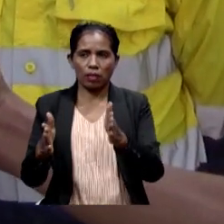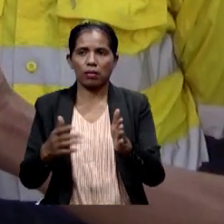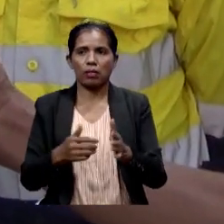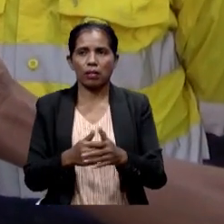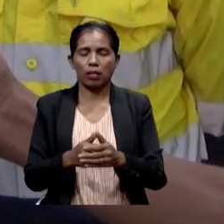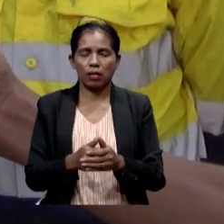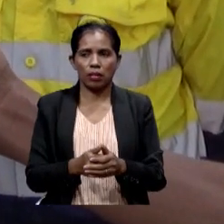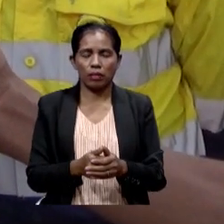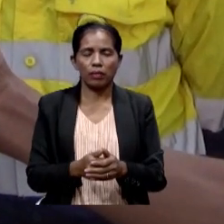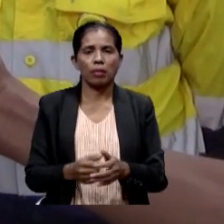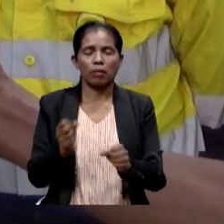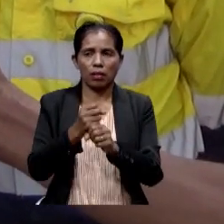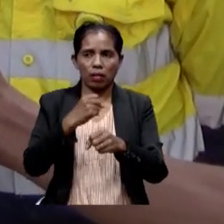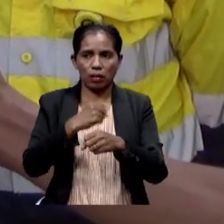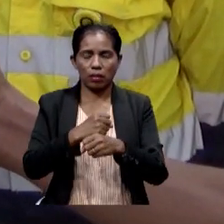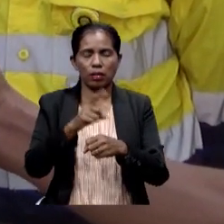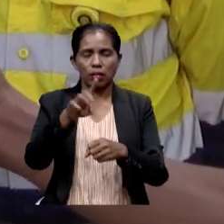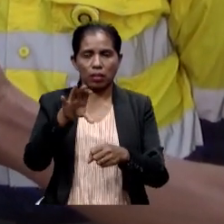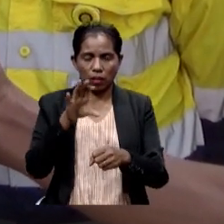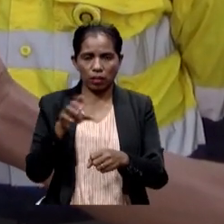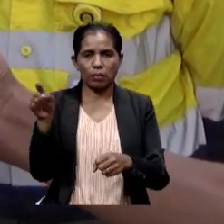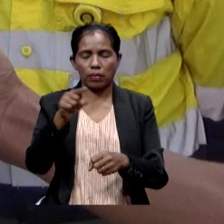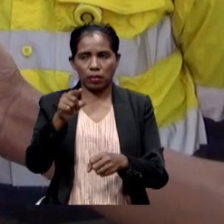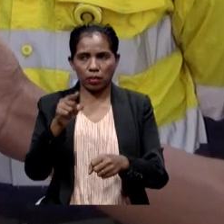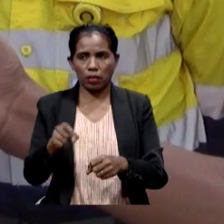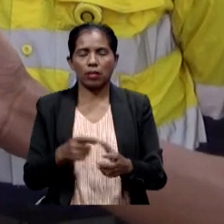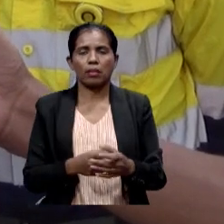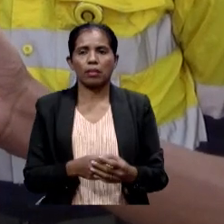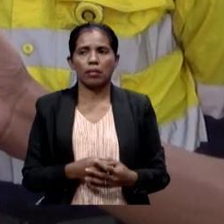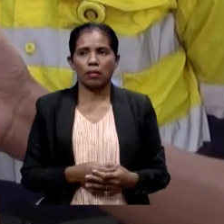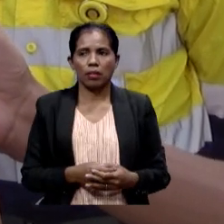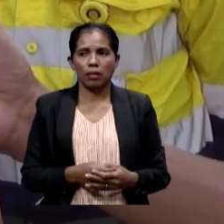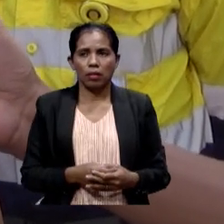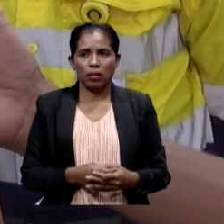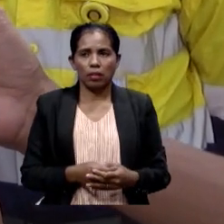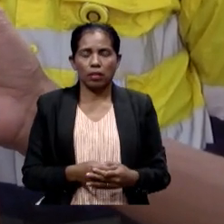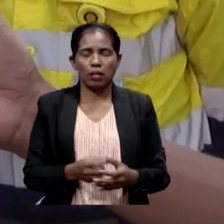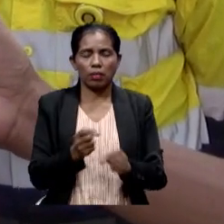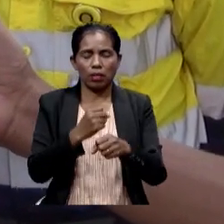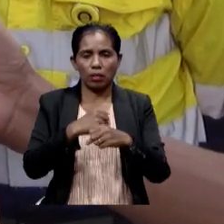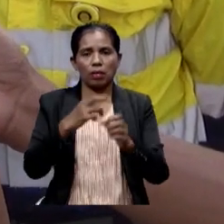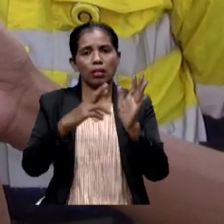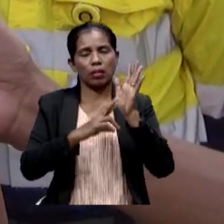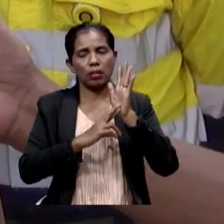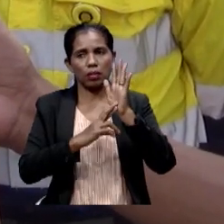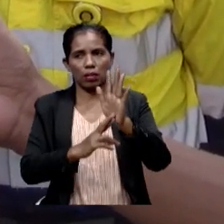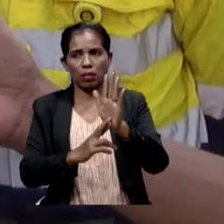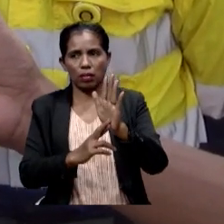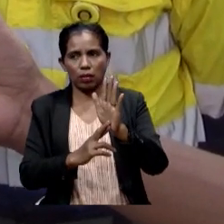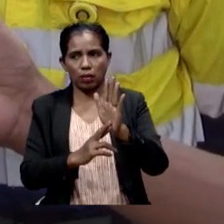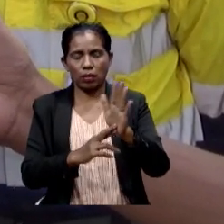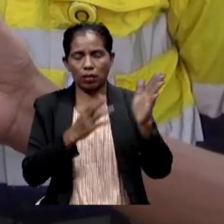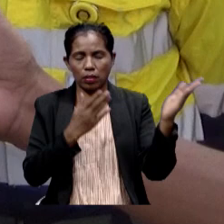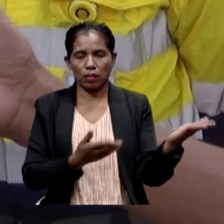foi uma adere, 100% adere, então foi inspetor se ralou no relatório, relatório não se